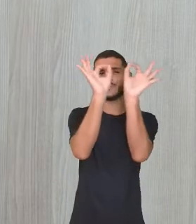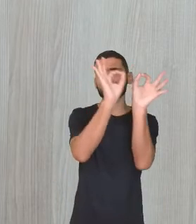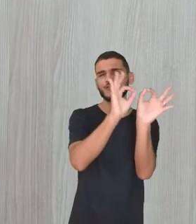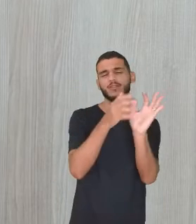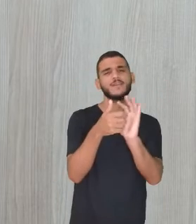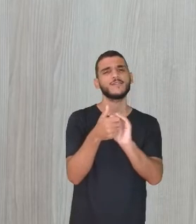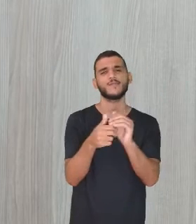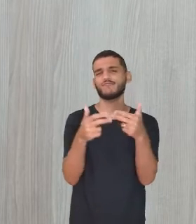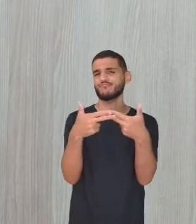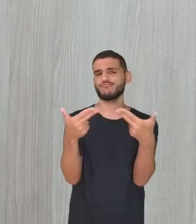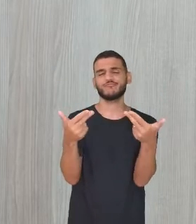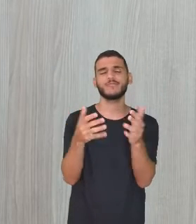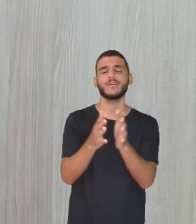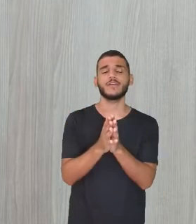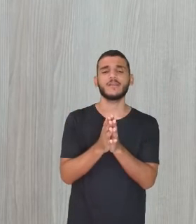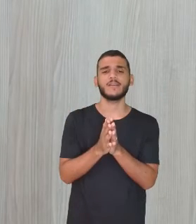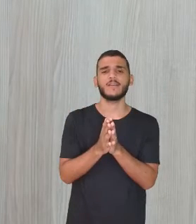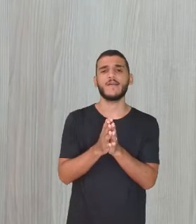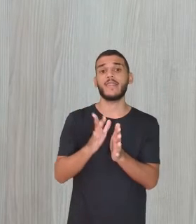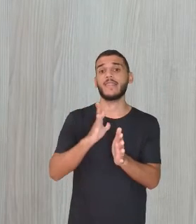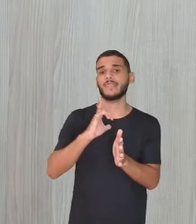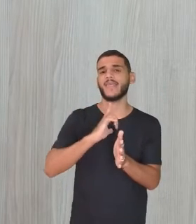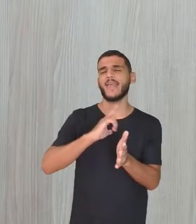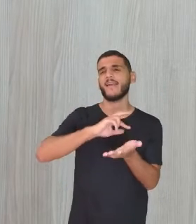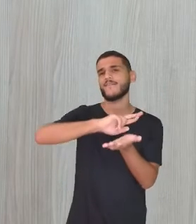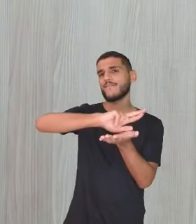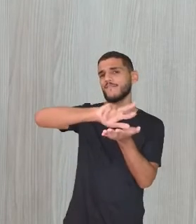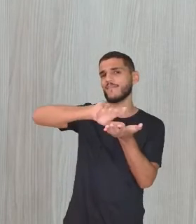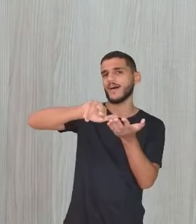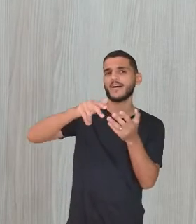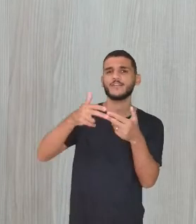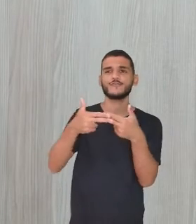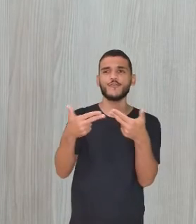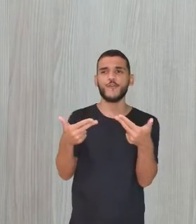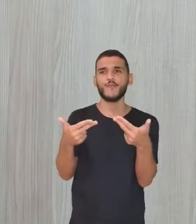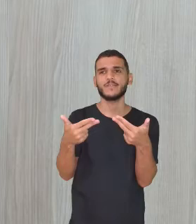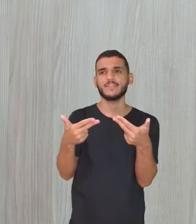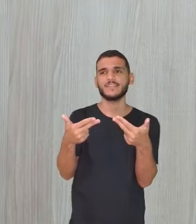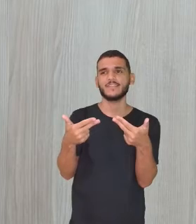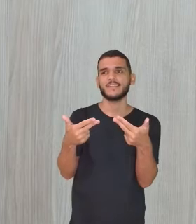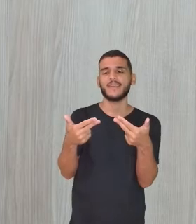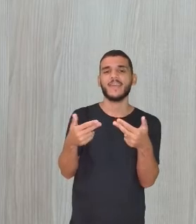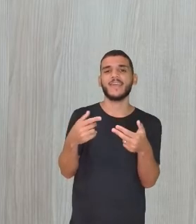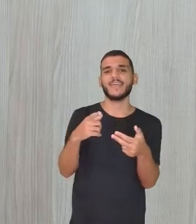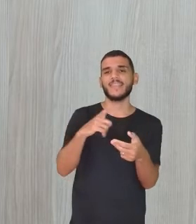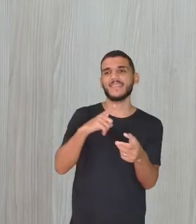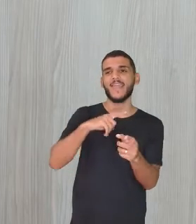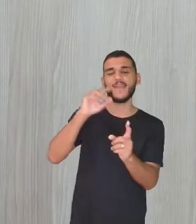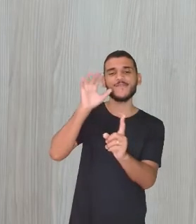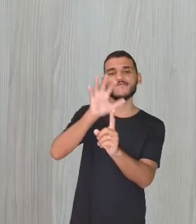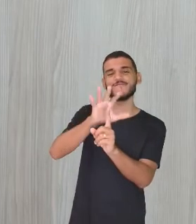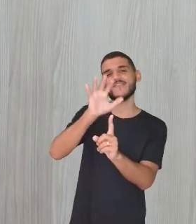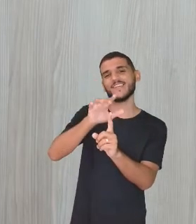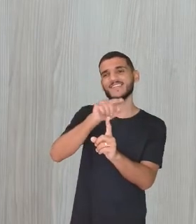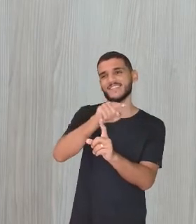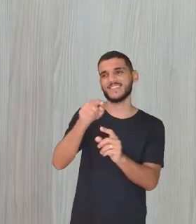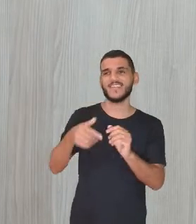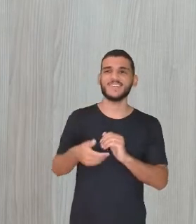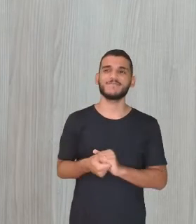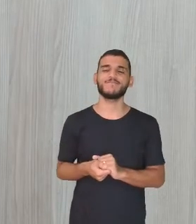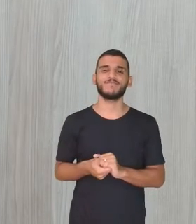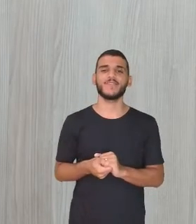na TV, você tem ali elementos persuasivos que vão, que fazem essa vez da argumentação, que é para